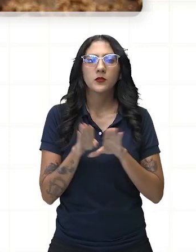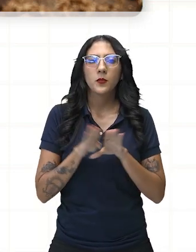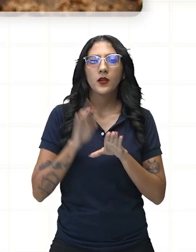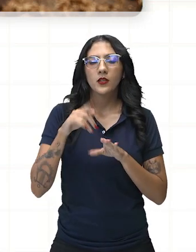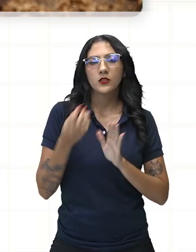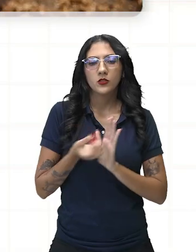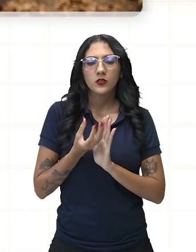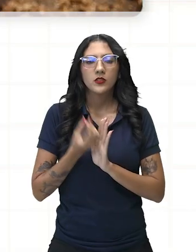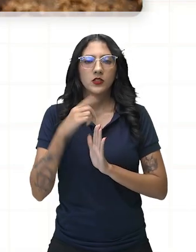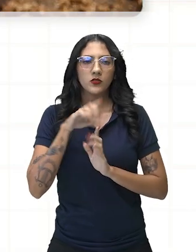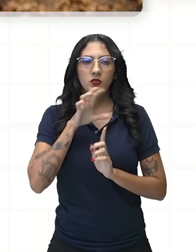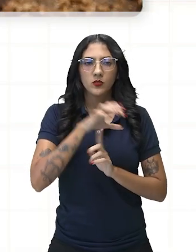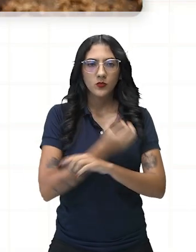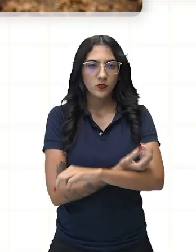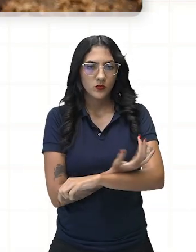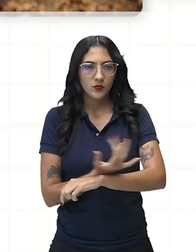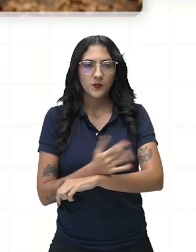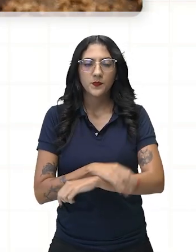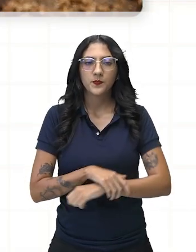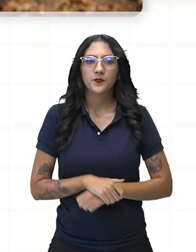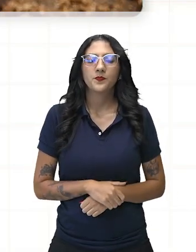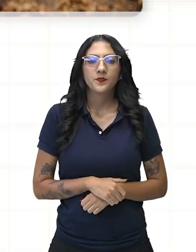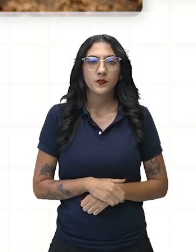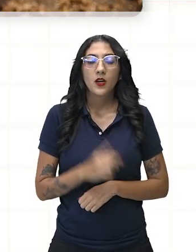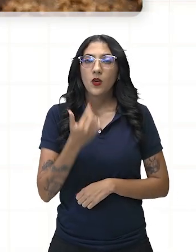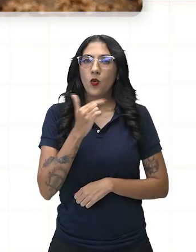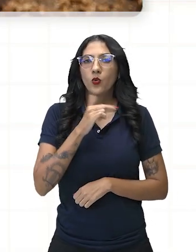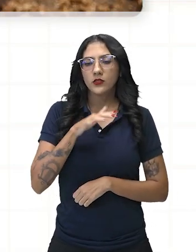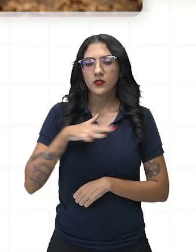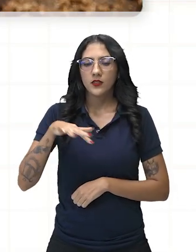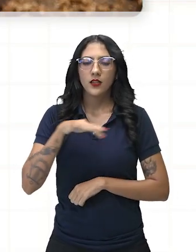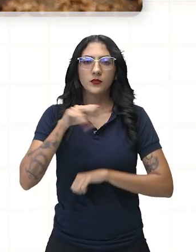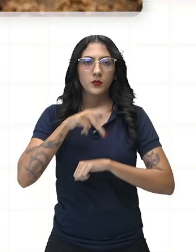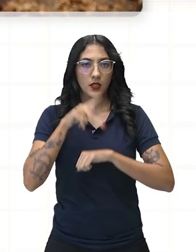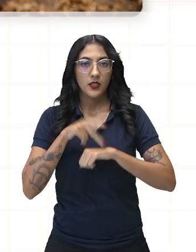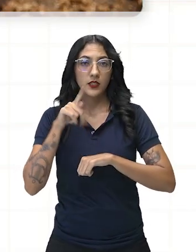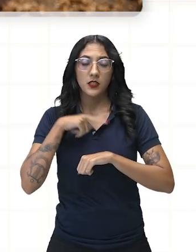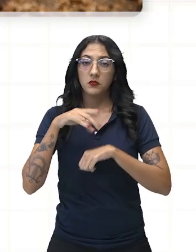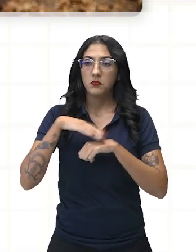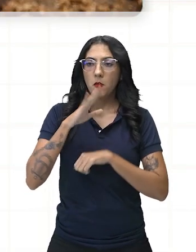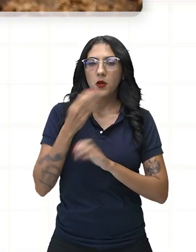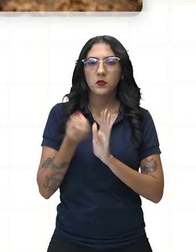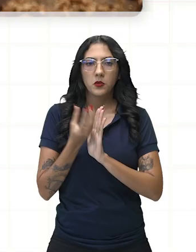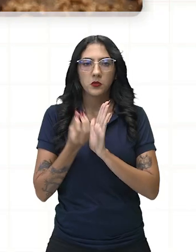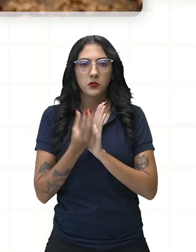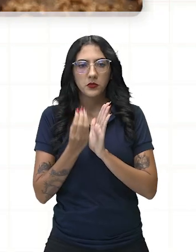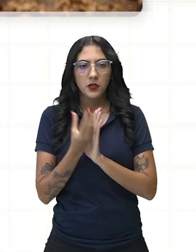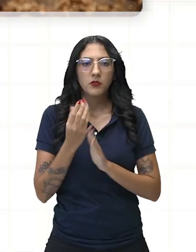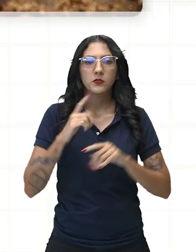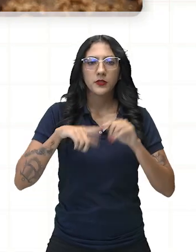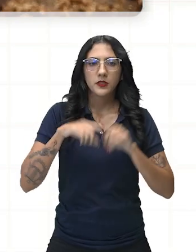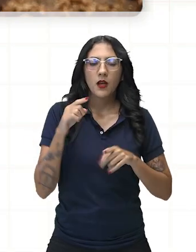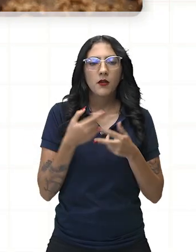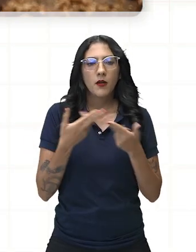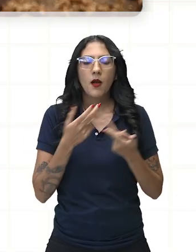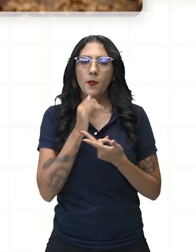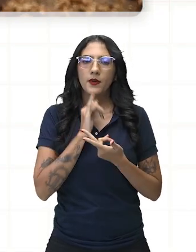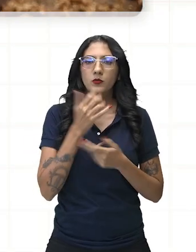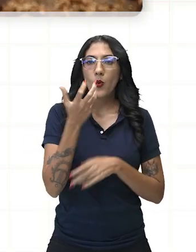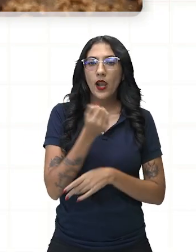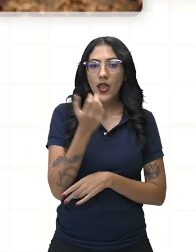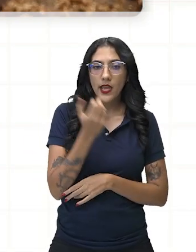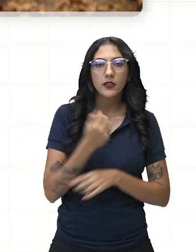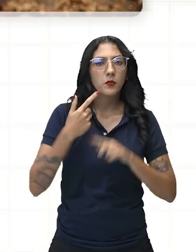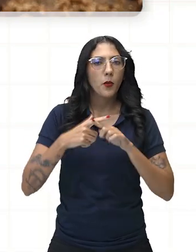cultivo. Já os países do centro-norte são os maiores produtores de cereais e leite, isso por conta do